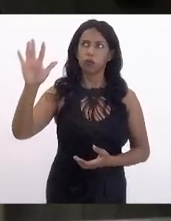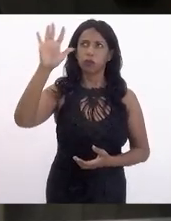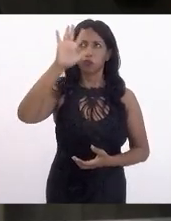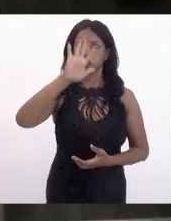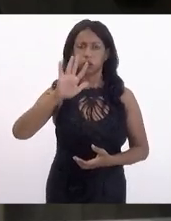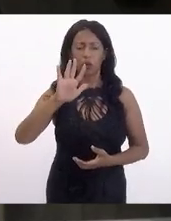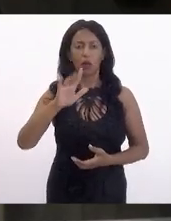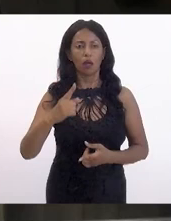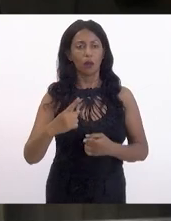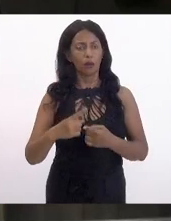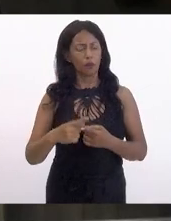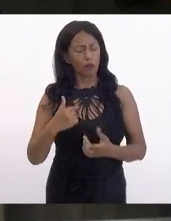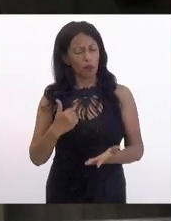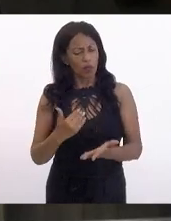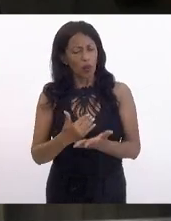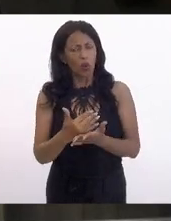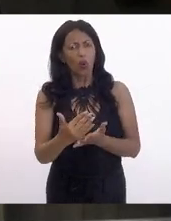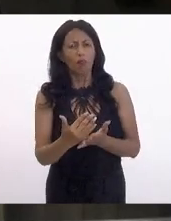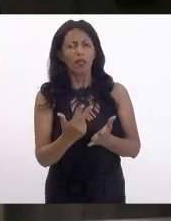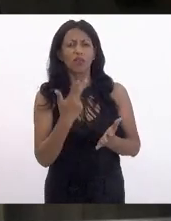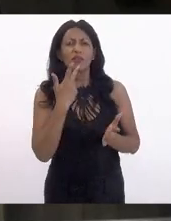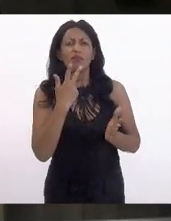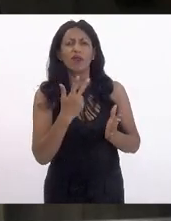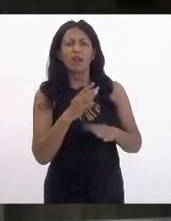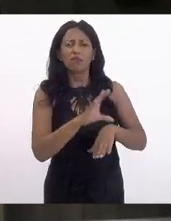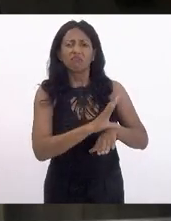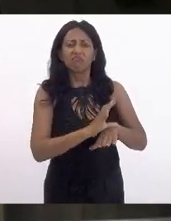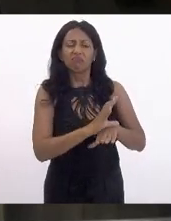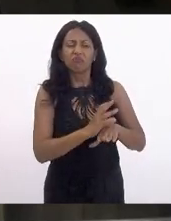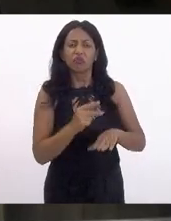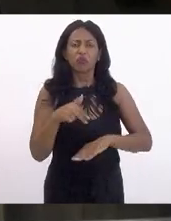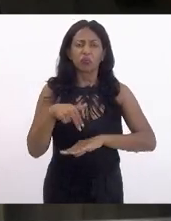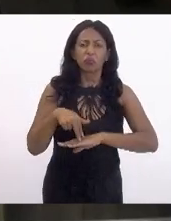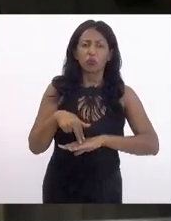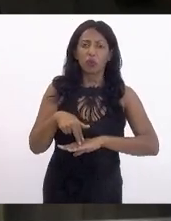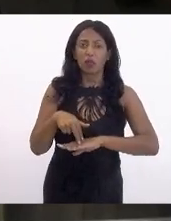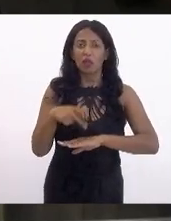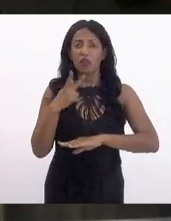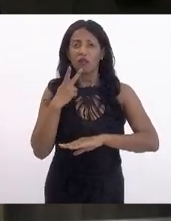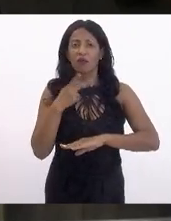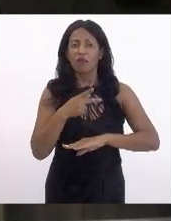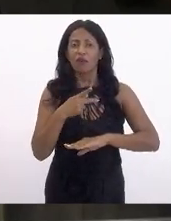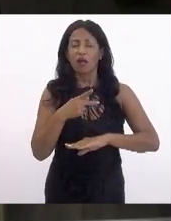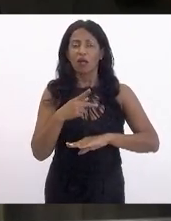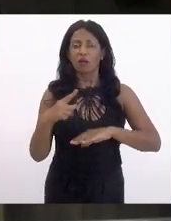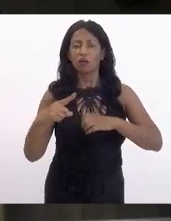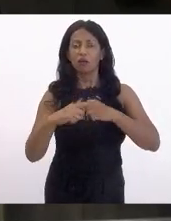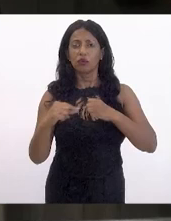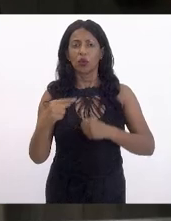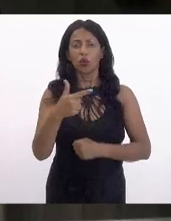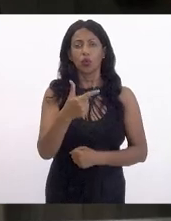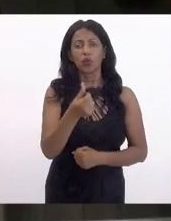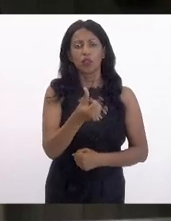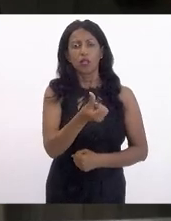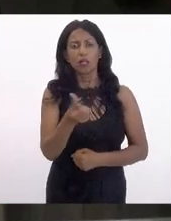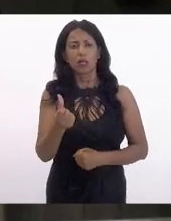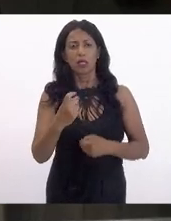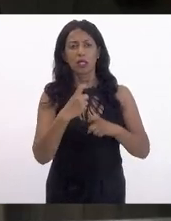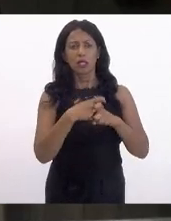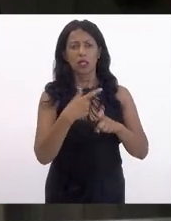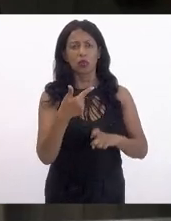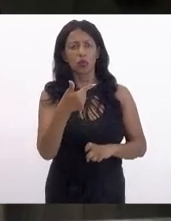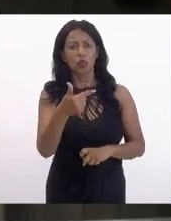é porque começa uma intervenção da Tribuna na sessão de hoje citando o artigo 206 inciso 2